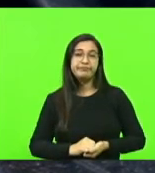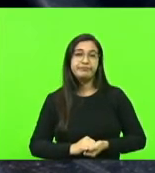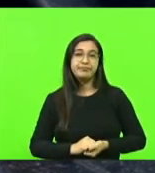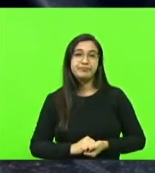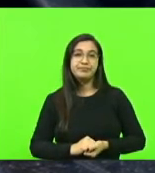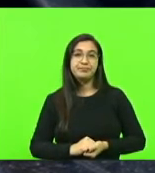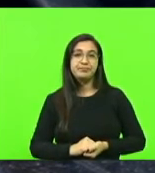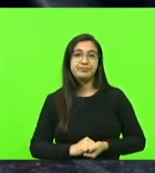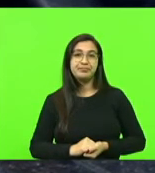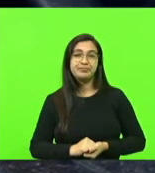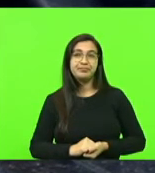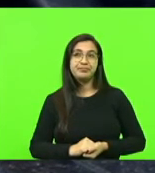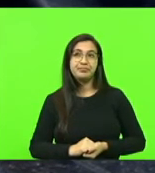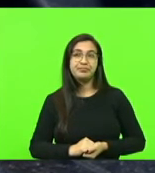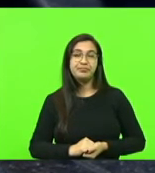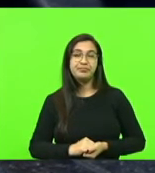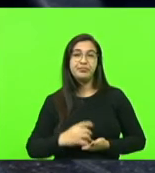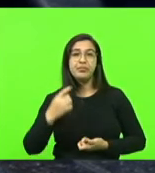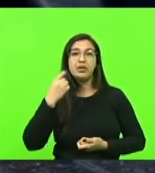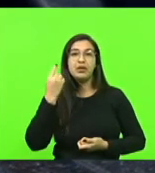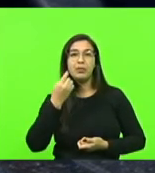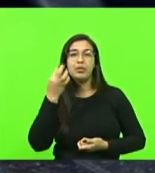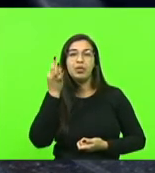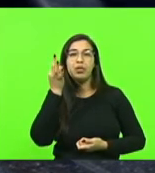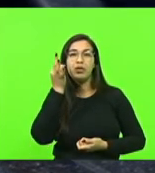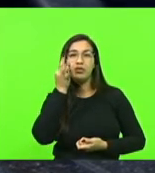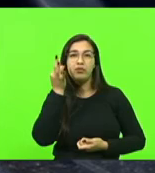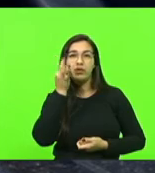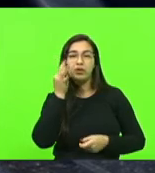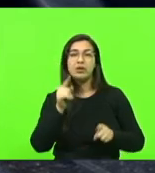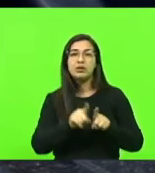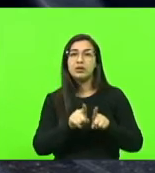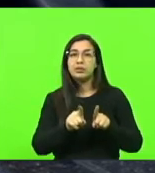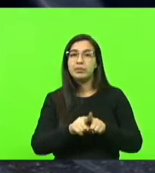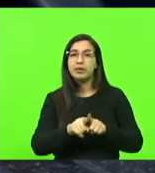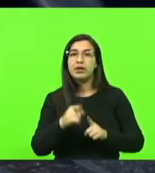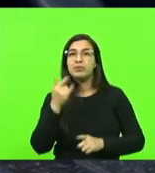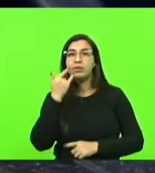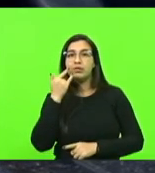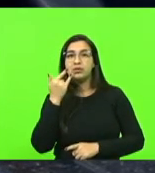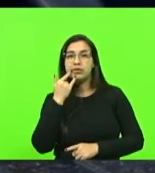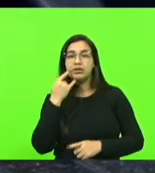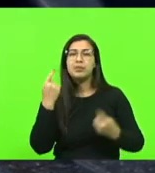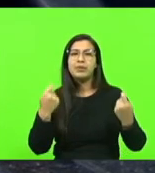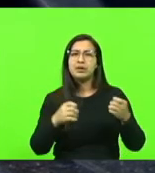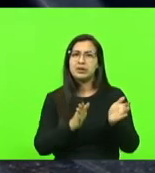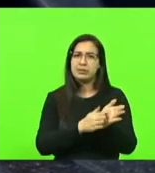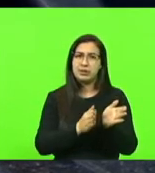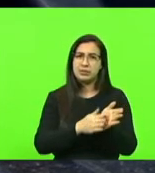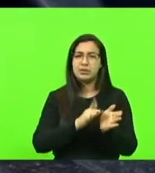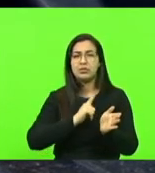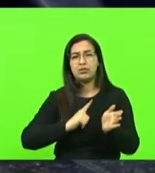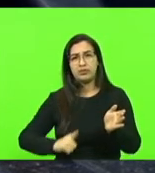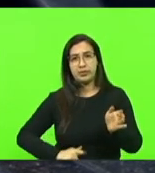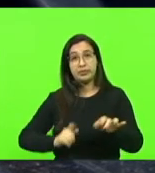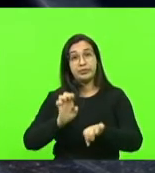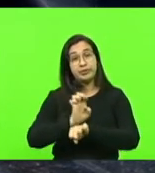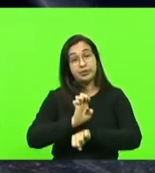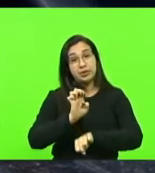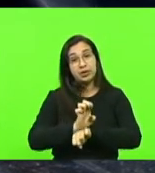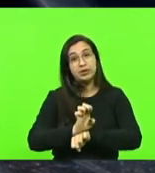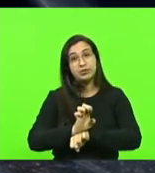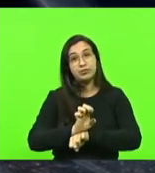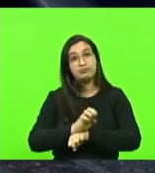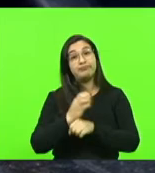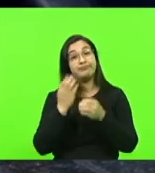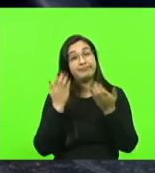deputado Fernando Krellin e meu amigo presidente, nós temos que parabenizar o governo do Estado, né?